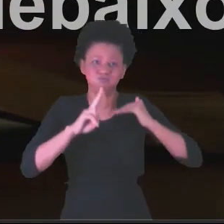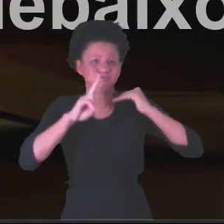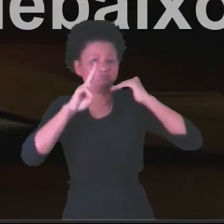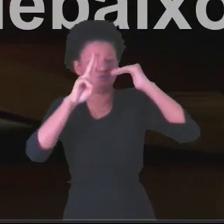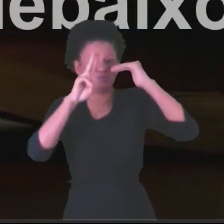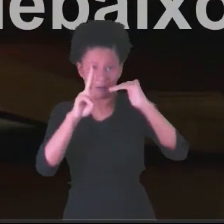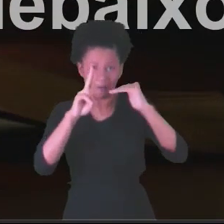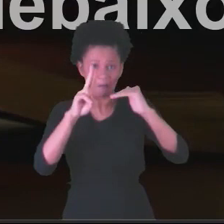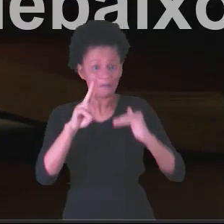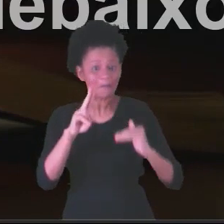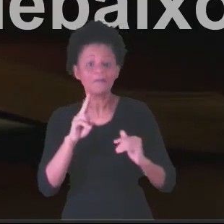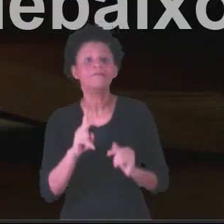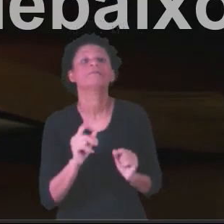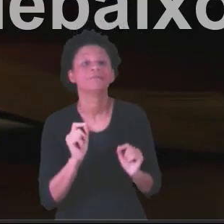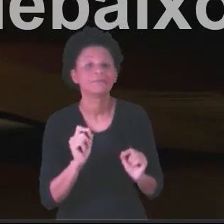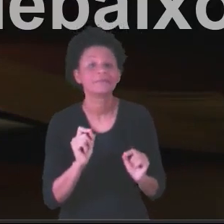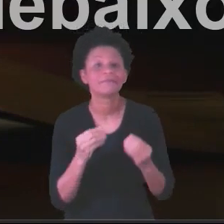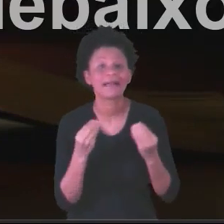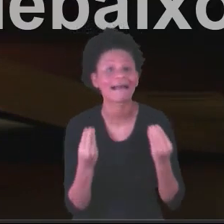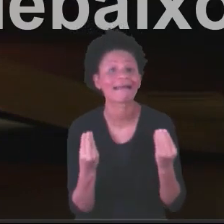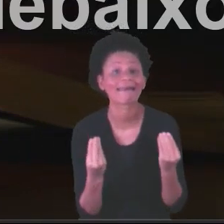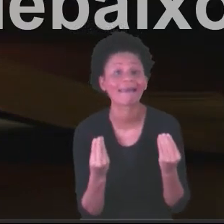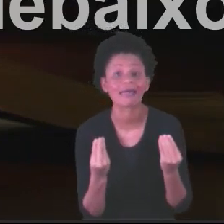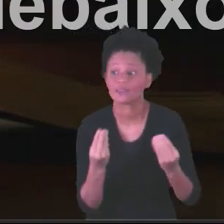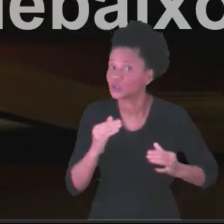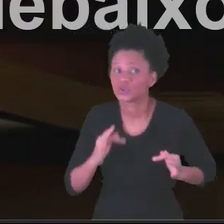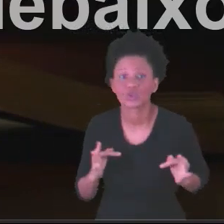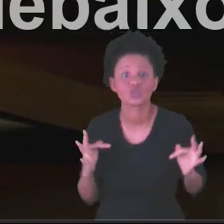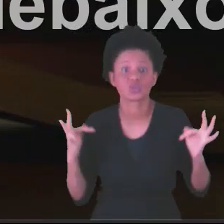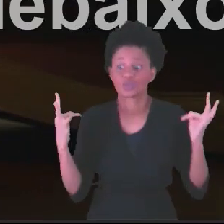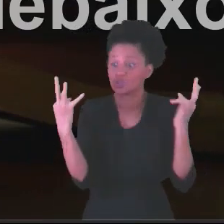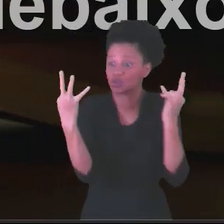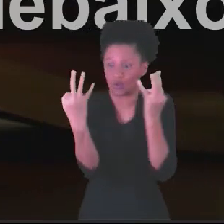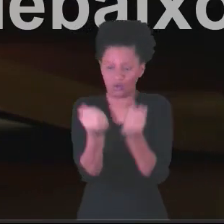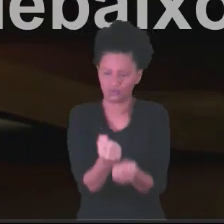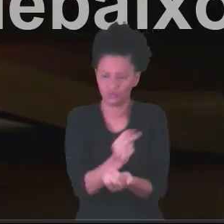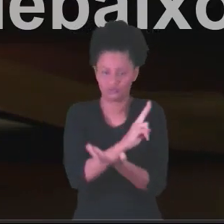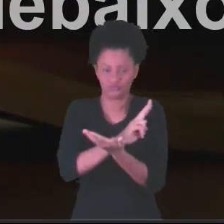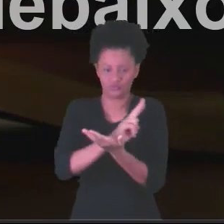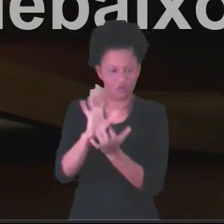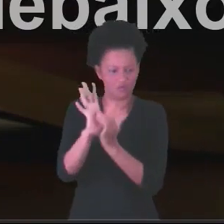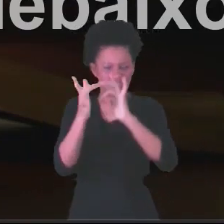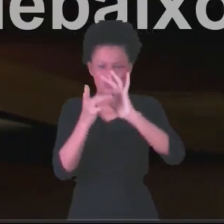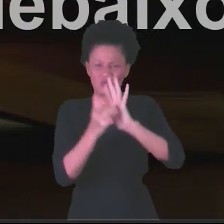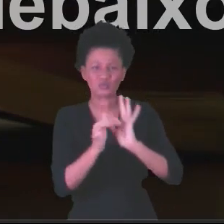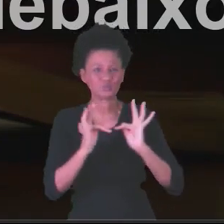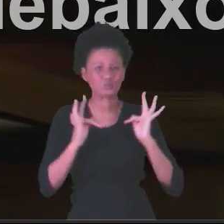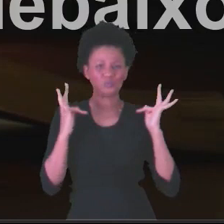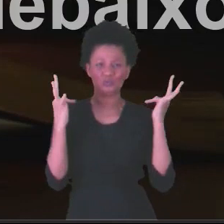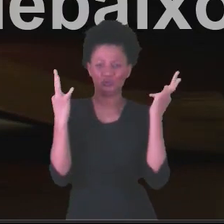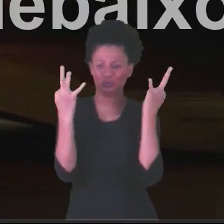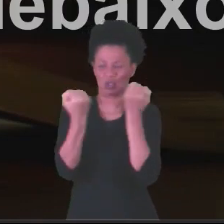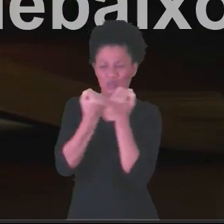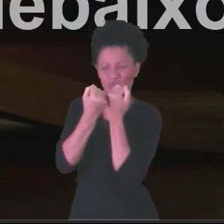que ao nome de jesus se dobre todo joelho dos que estão nos céus e na terra